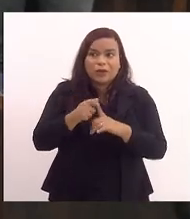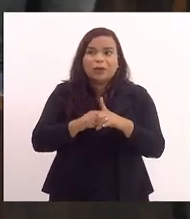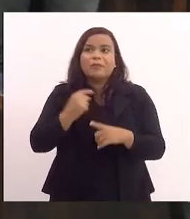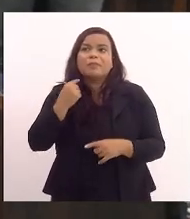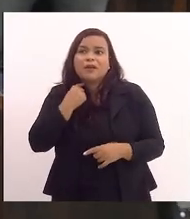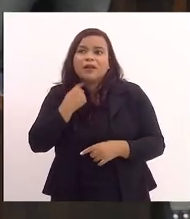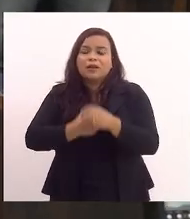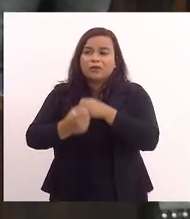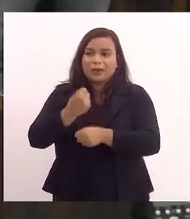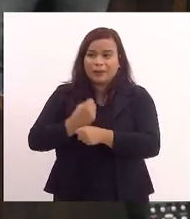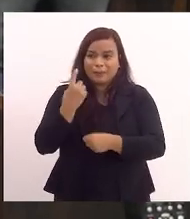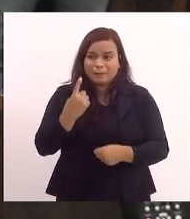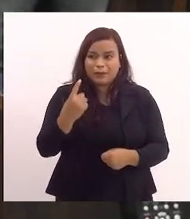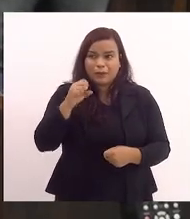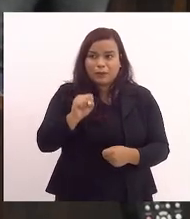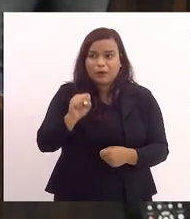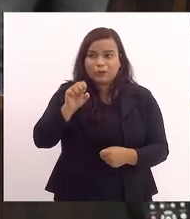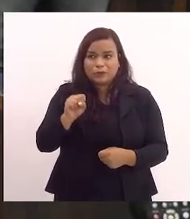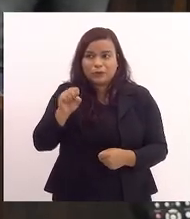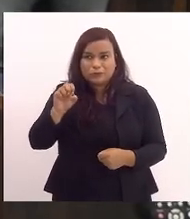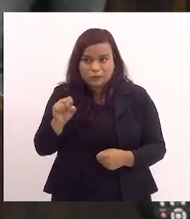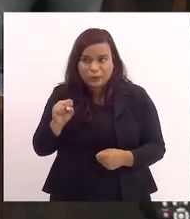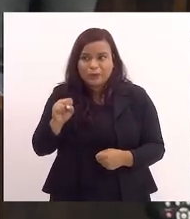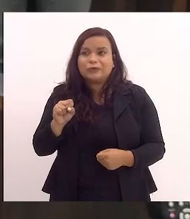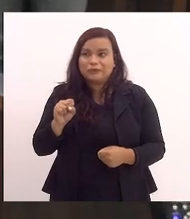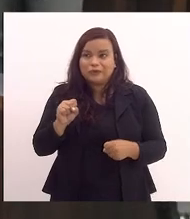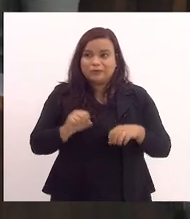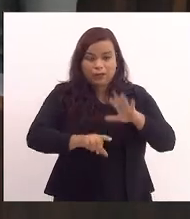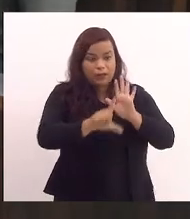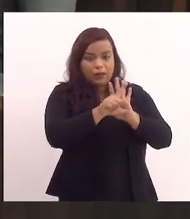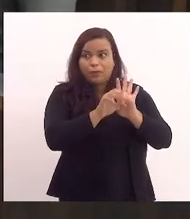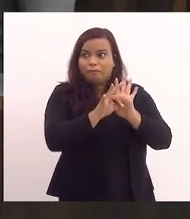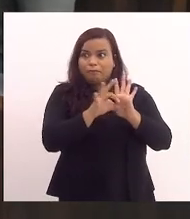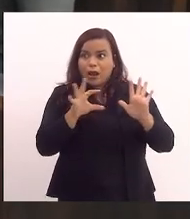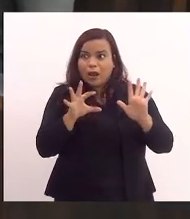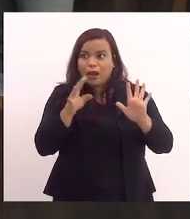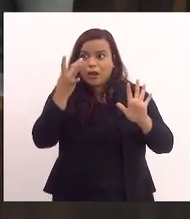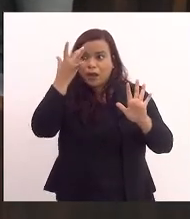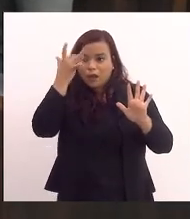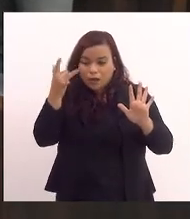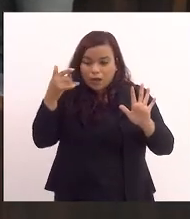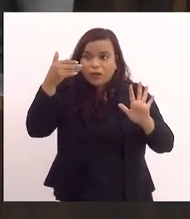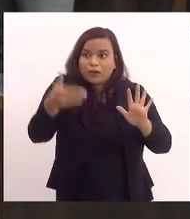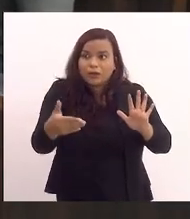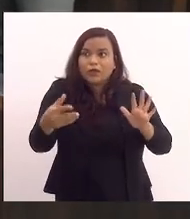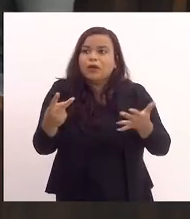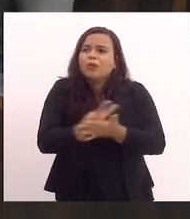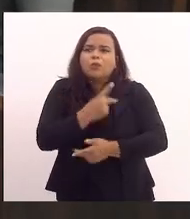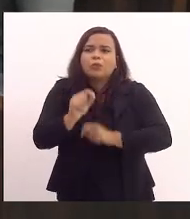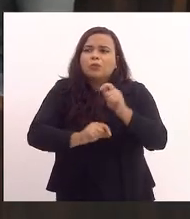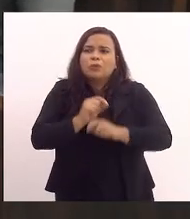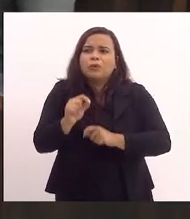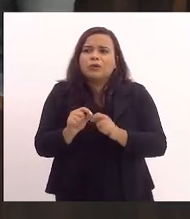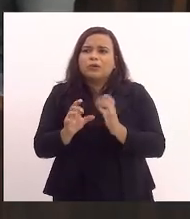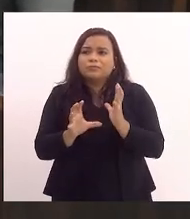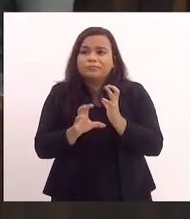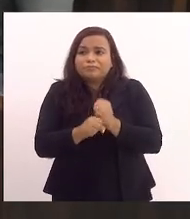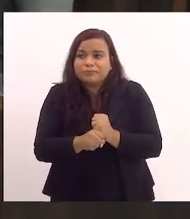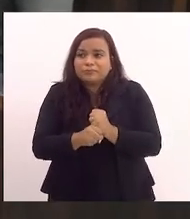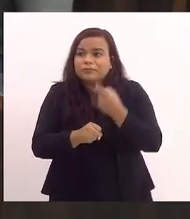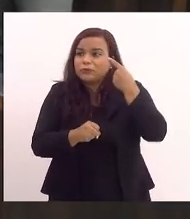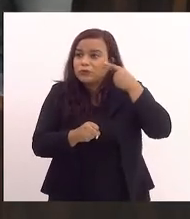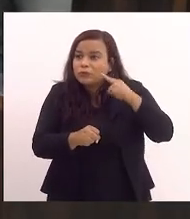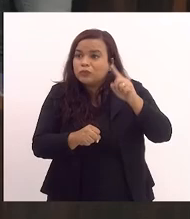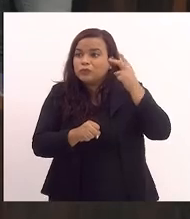de maio de 1888, um dia após a abolição da escravidão no Brasil. Bom, completou-se 2 dias que